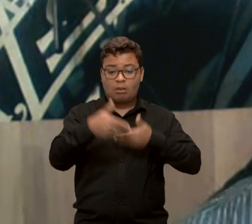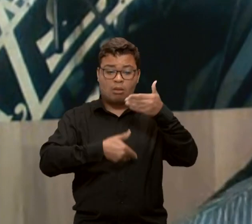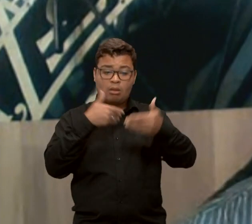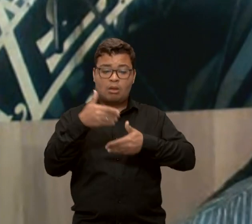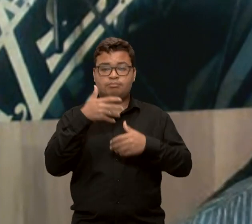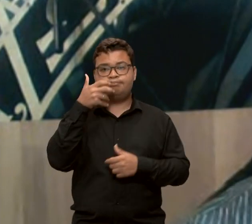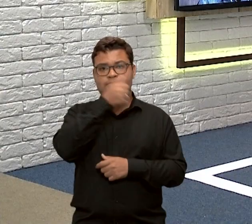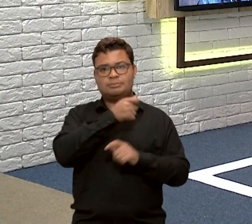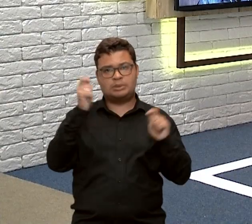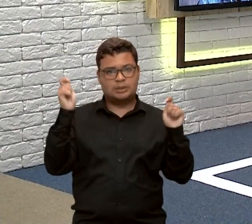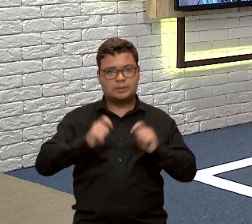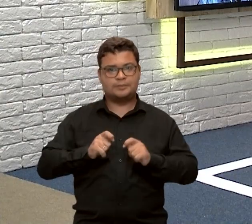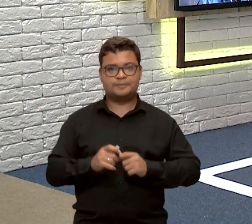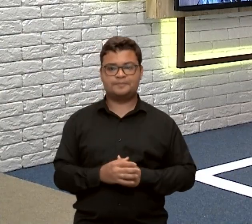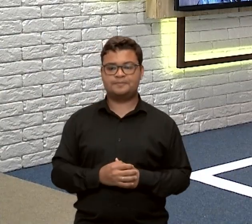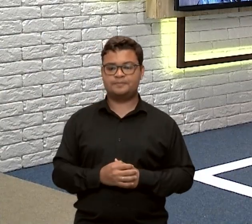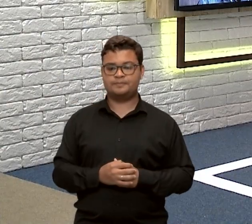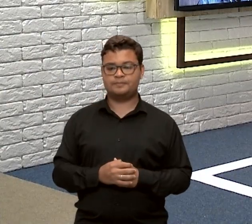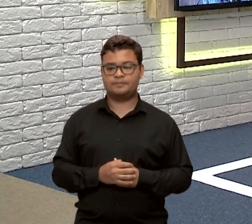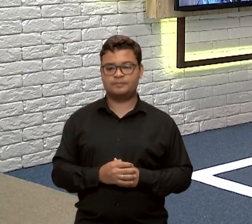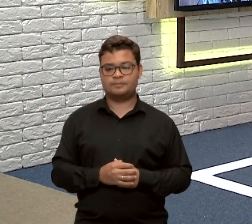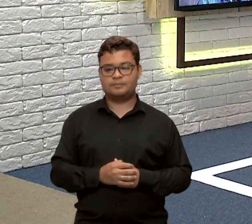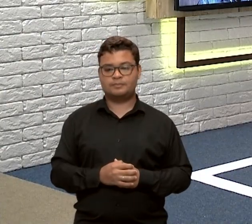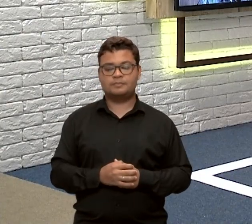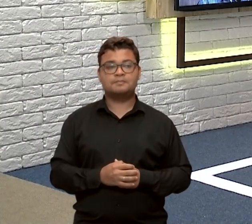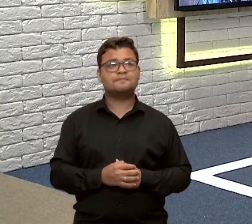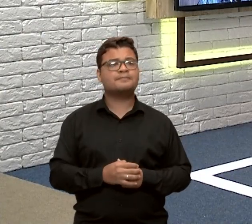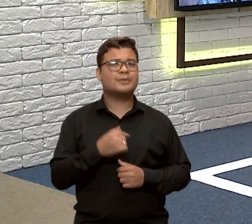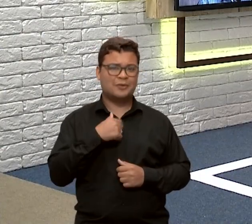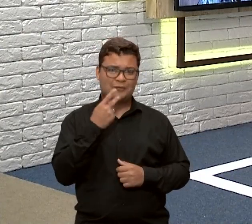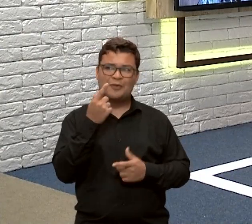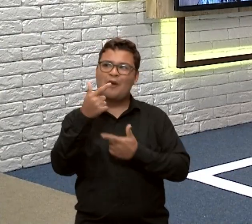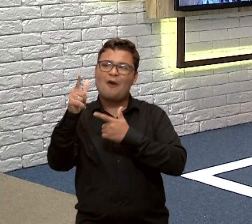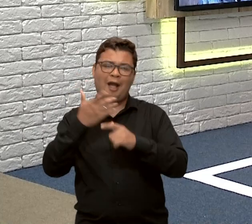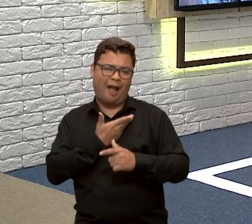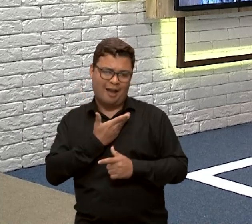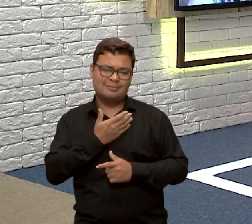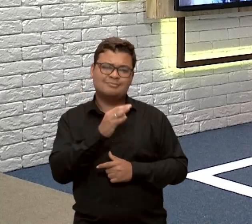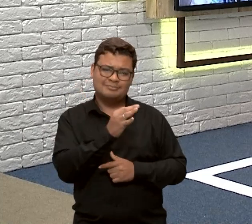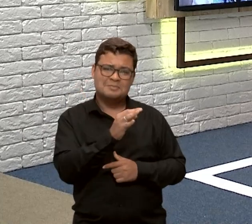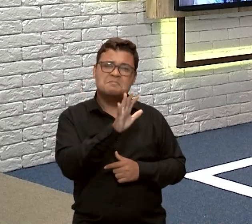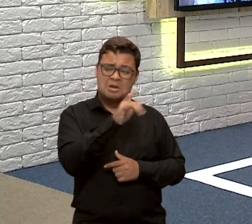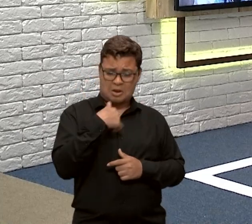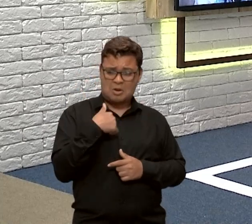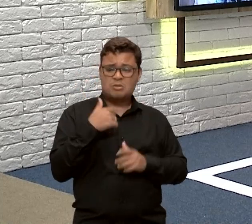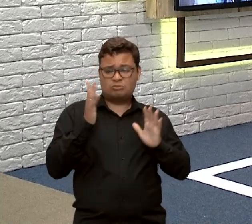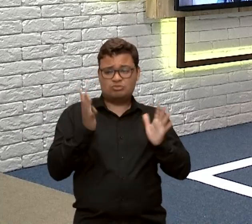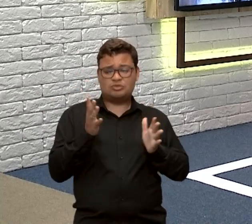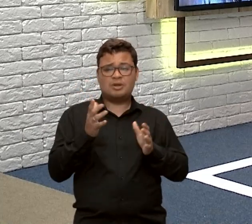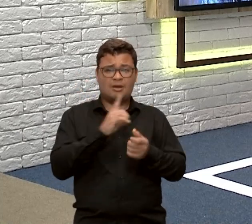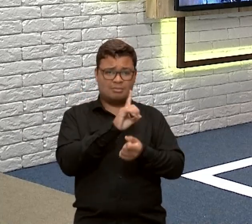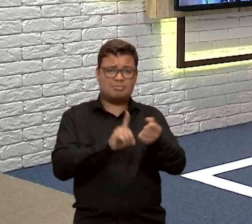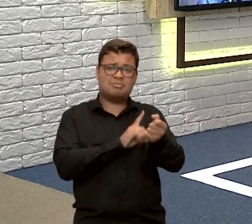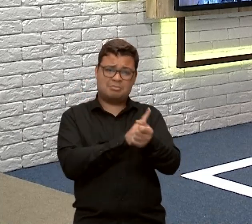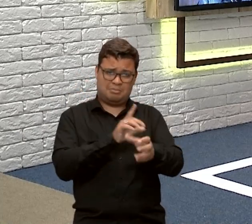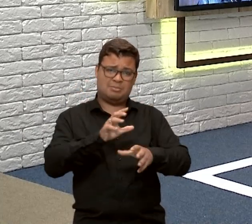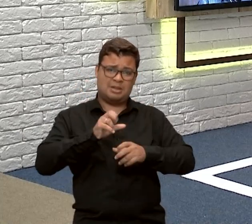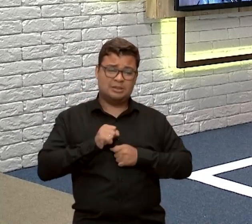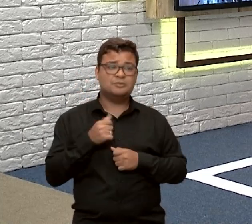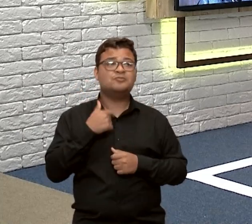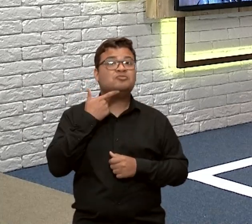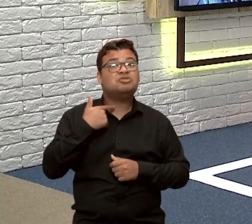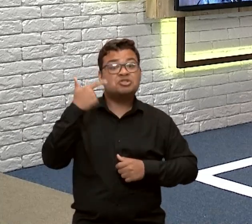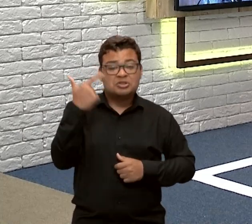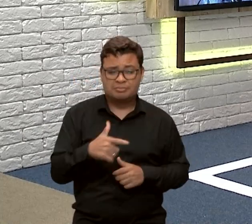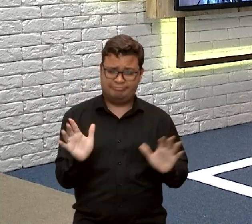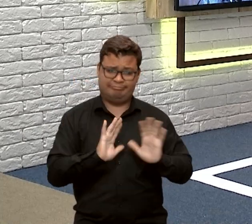hidratação o tempo inteiro. Para que mesmo se eu evolua de forma mais grave, eu chegue melhor na unidade de saúde e